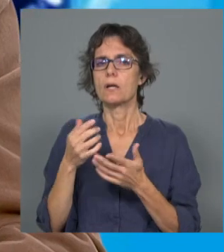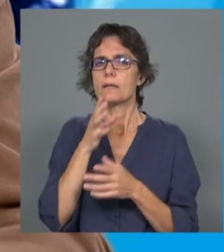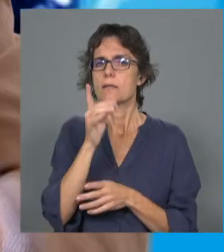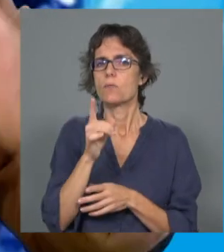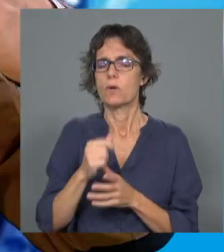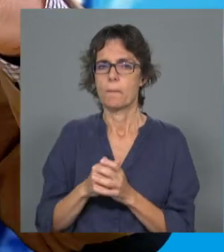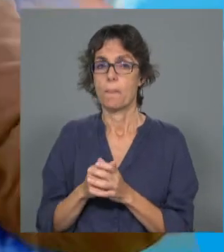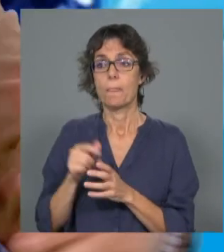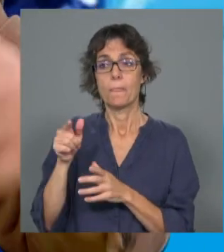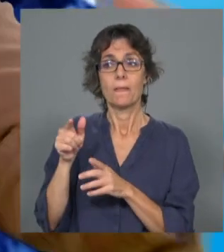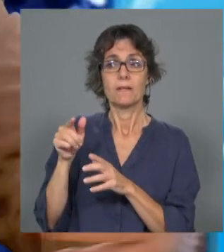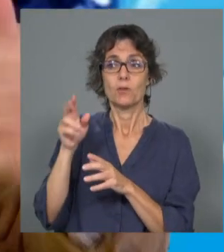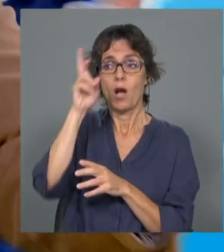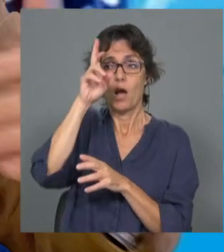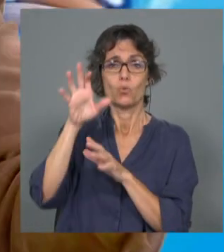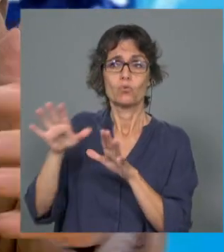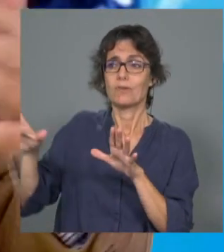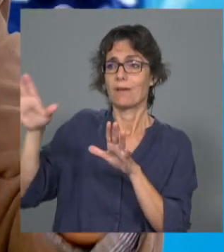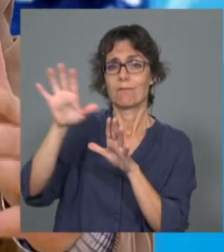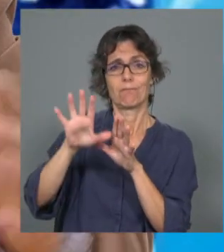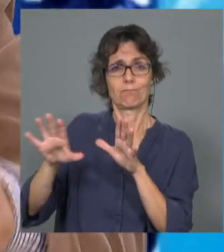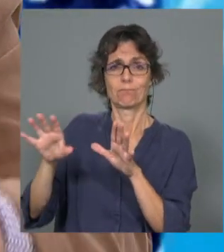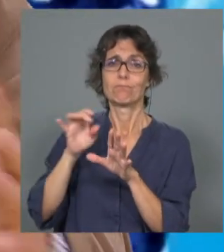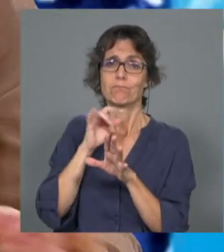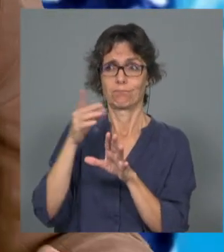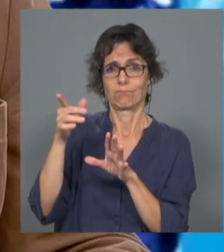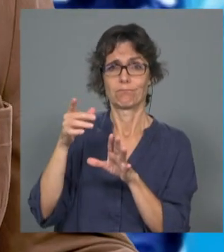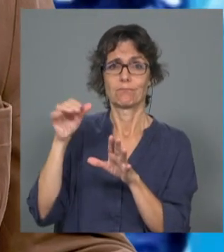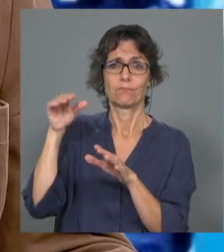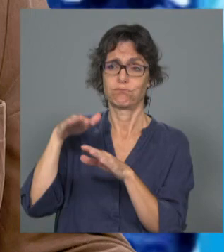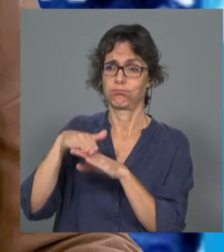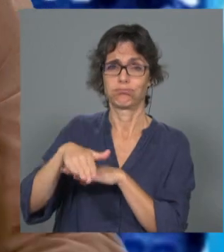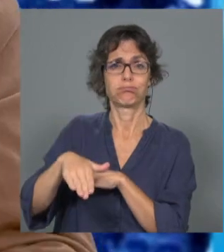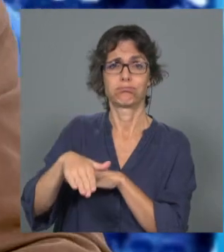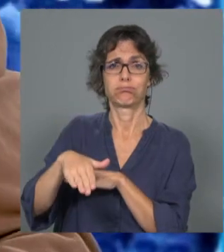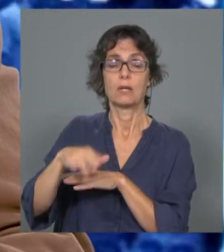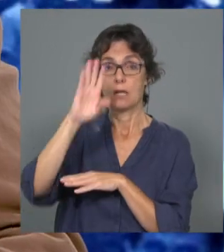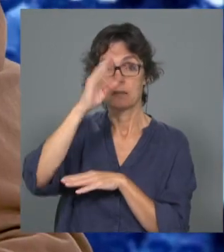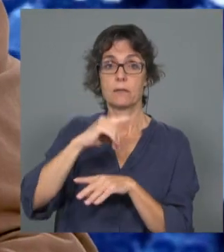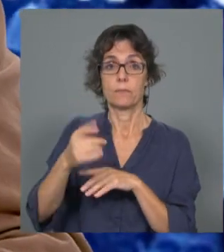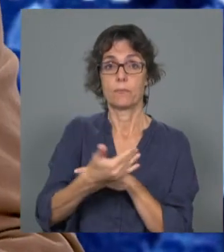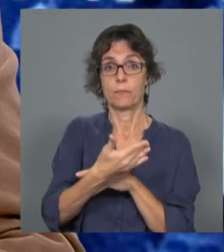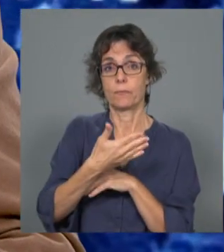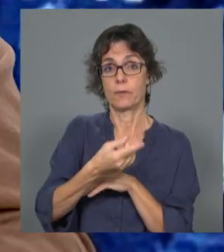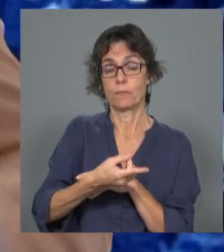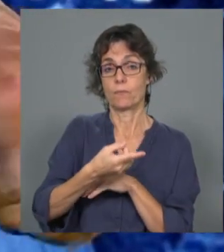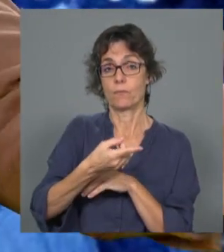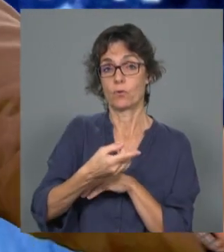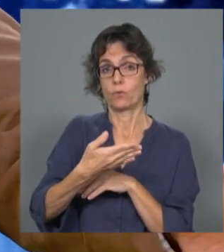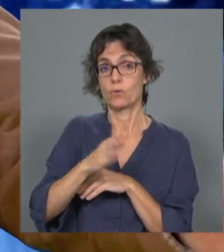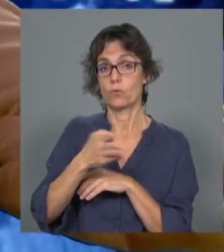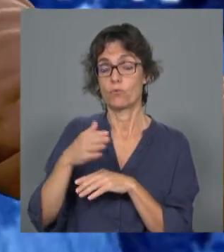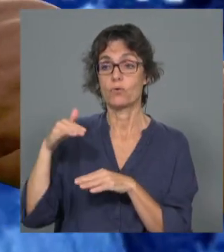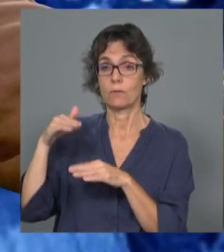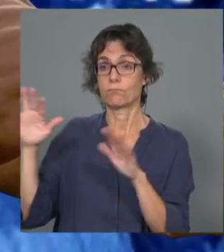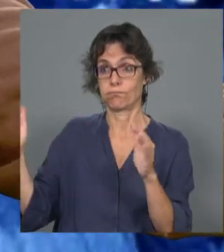um império que está a perder. Em 91 teve uma grande redução, não é? Com o fim do Cazaquistão, já não